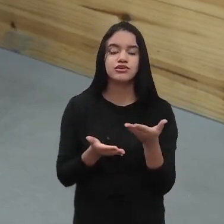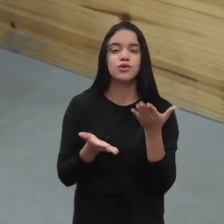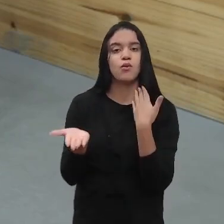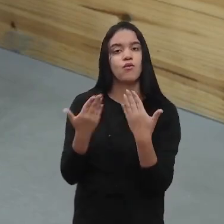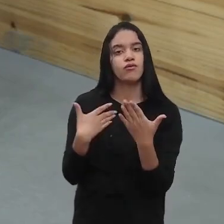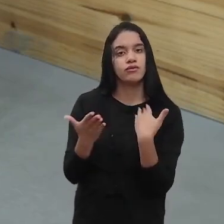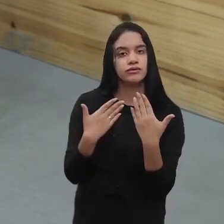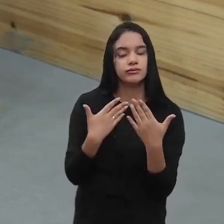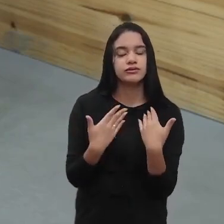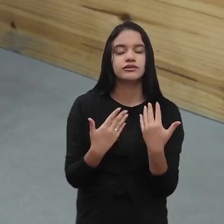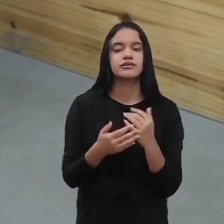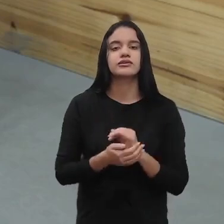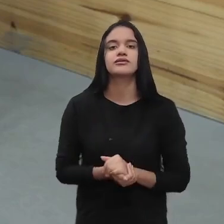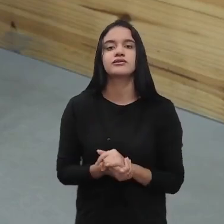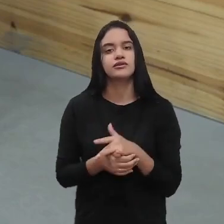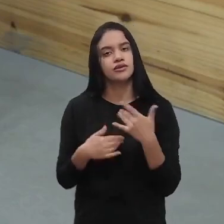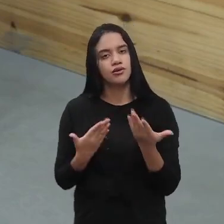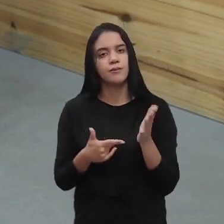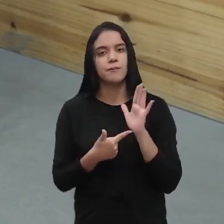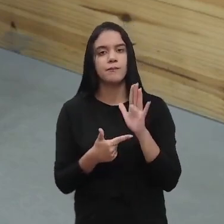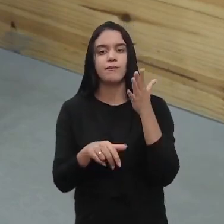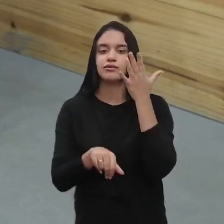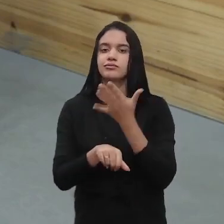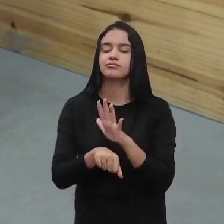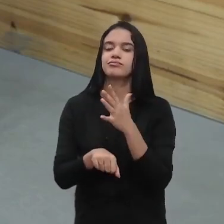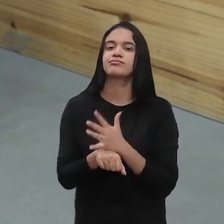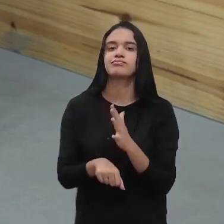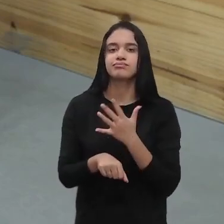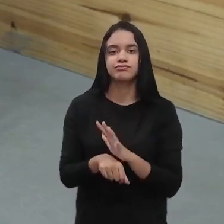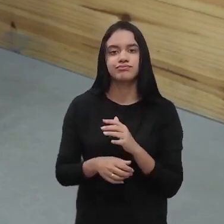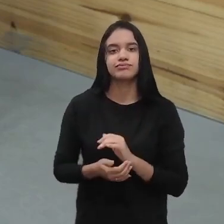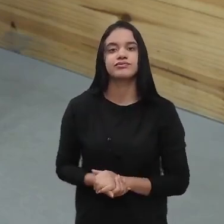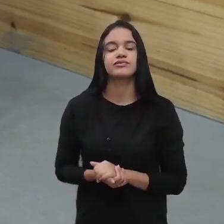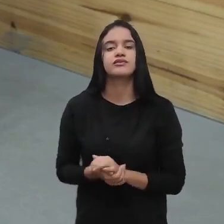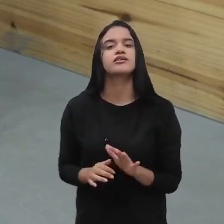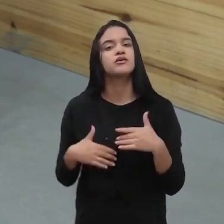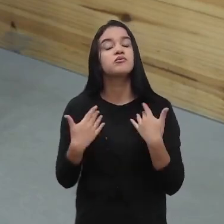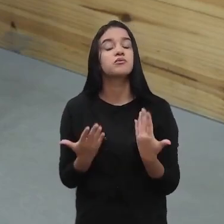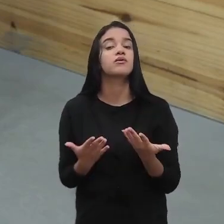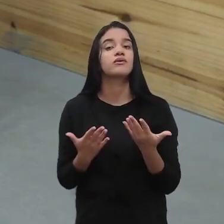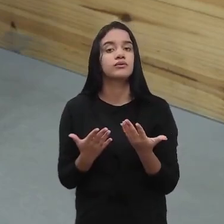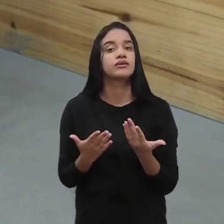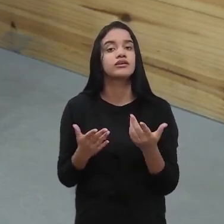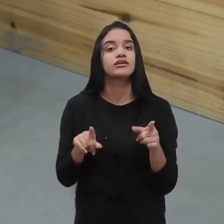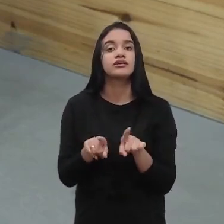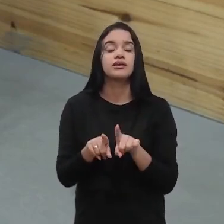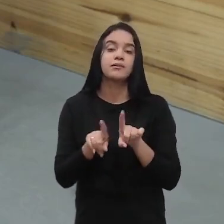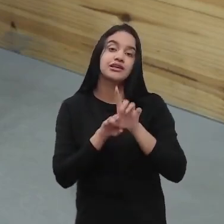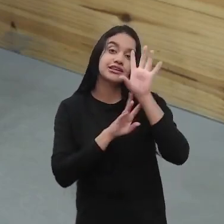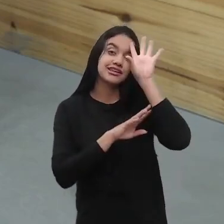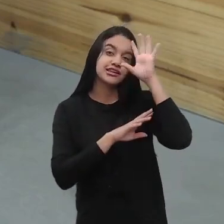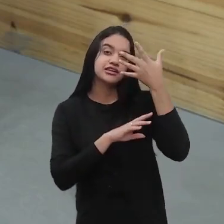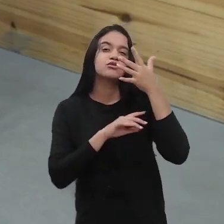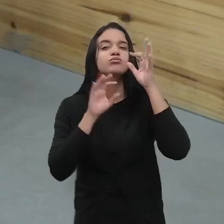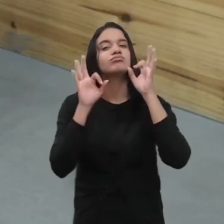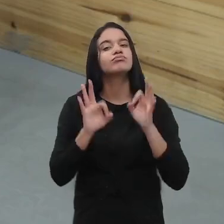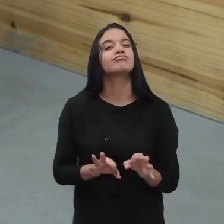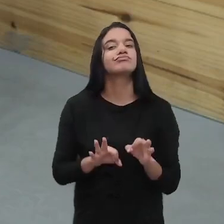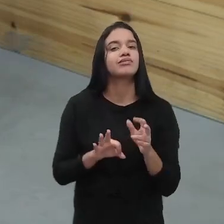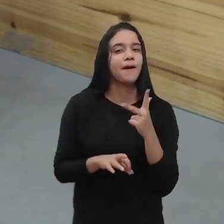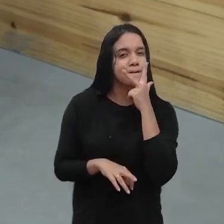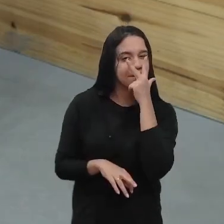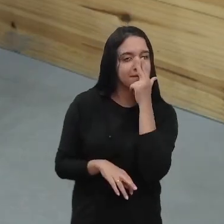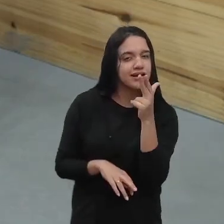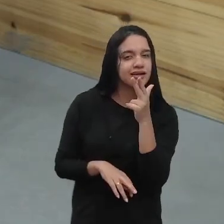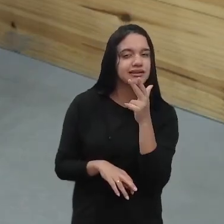Cris? E essa situação prática mostra isso pra gente, né? Que medidas podem ser tomadas e a solução mais acertadas, e parece que a